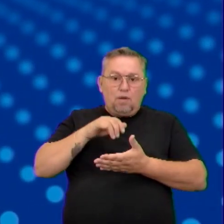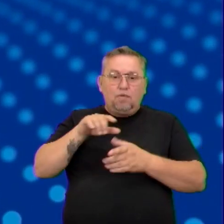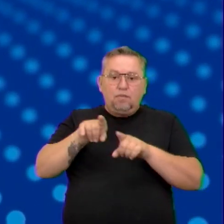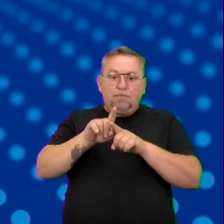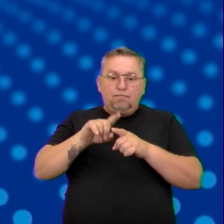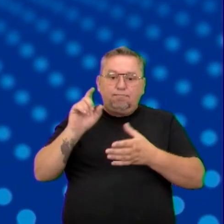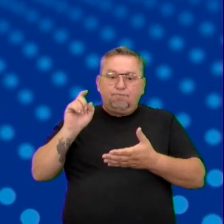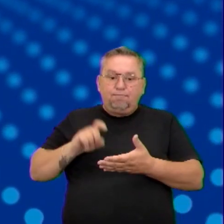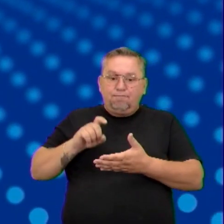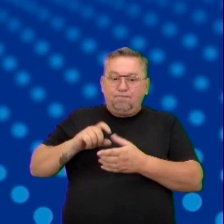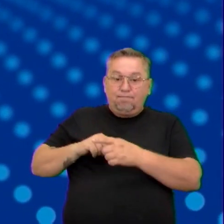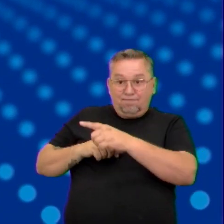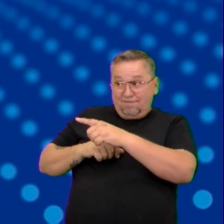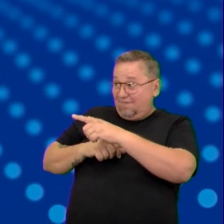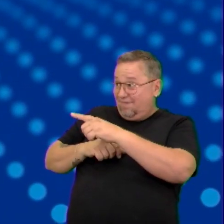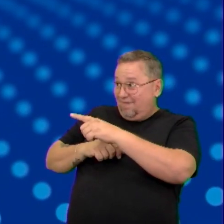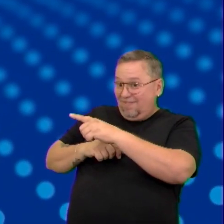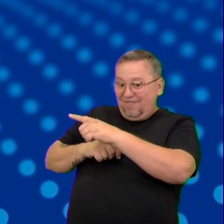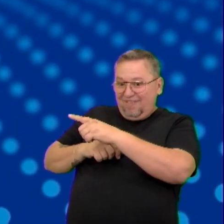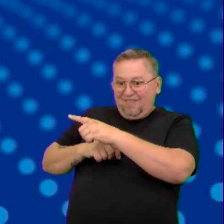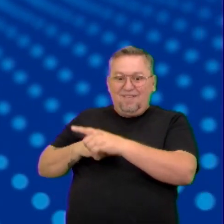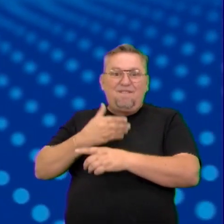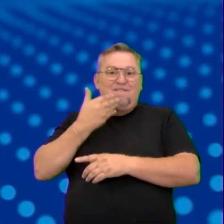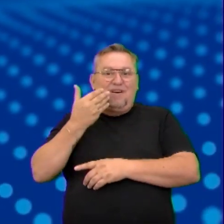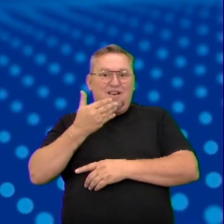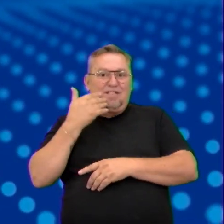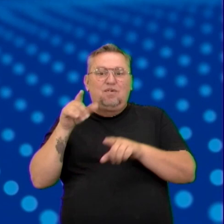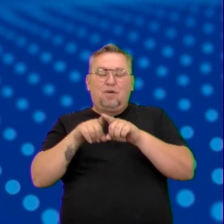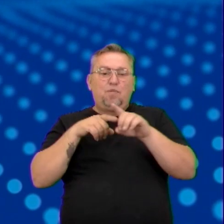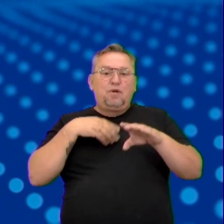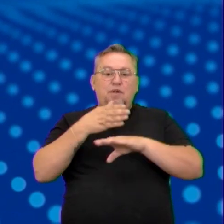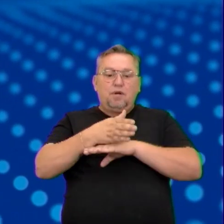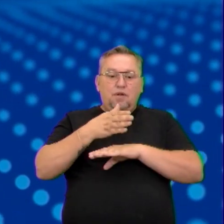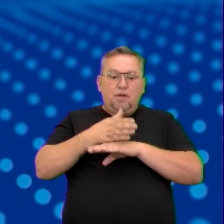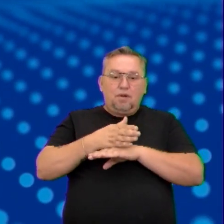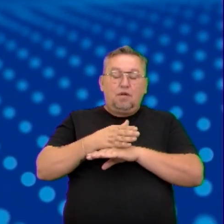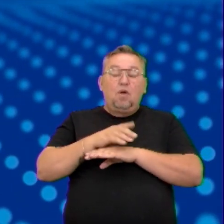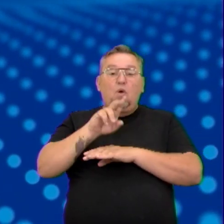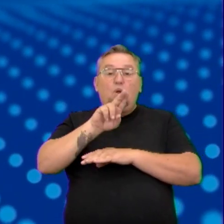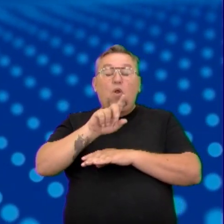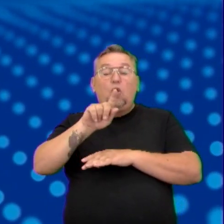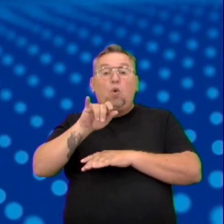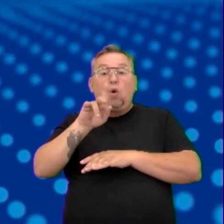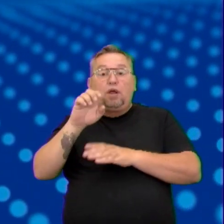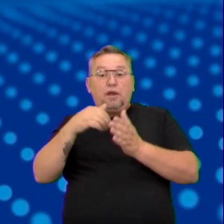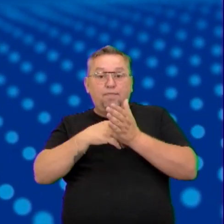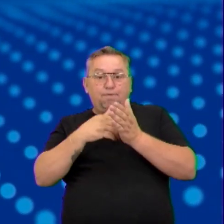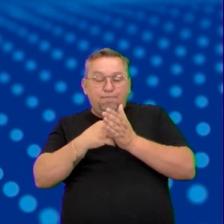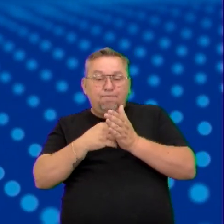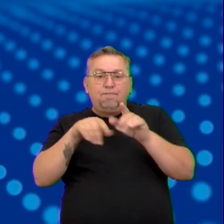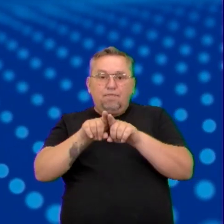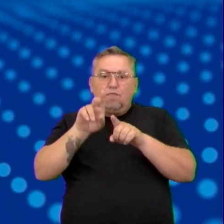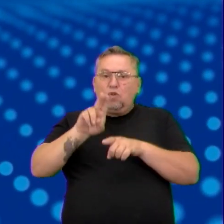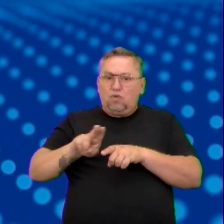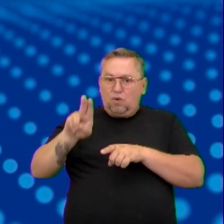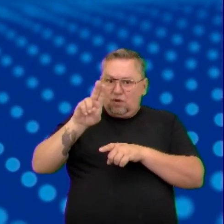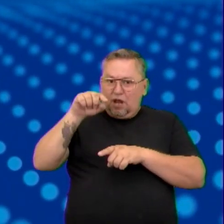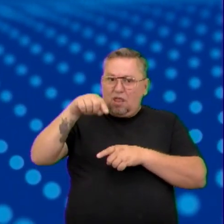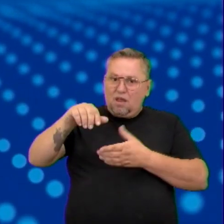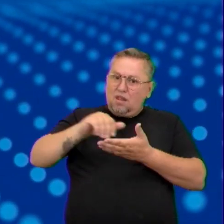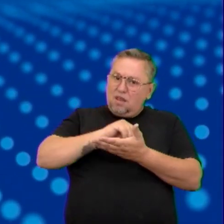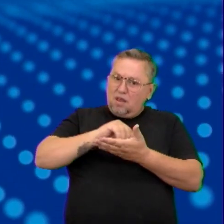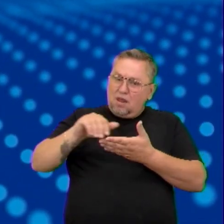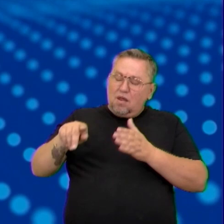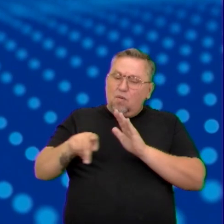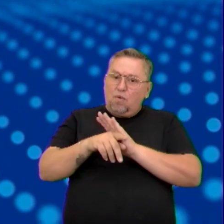Clique no botão Responsável ou Familiar e entre com login e senha já utilizados por você na Secretaria da Educação do